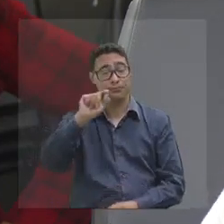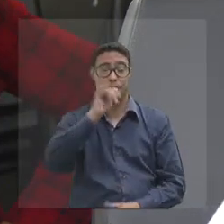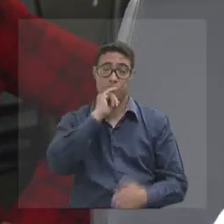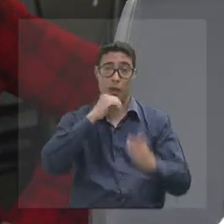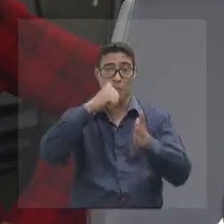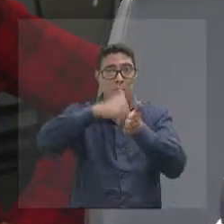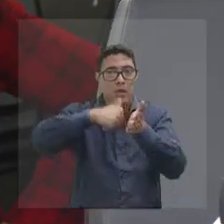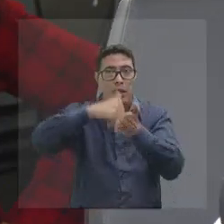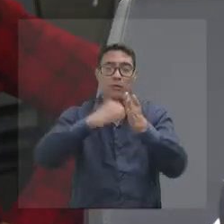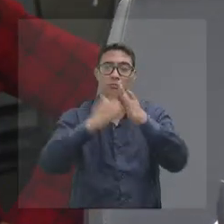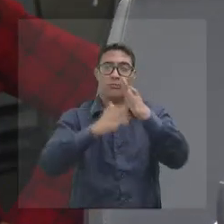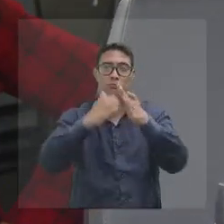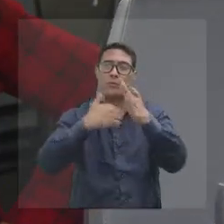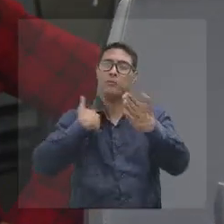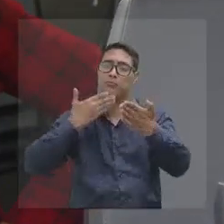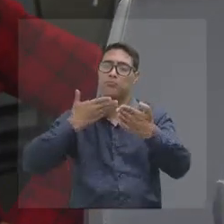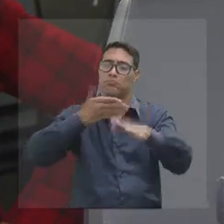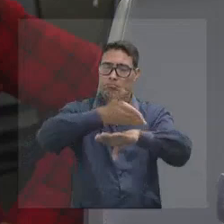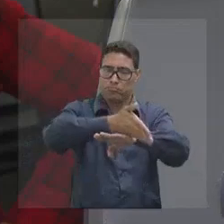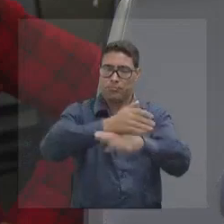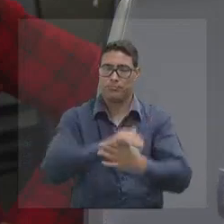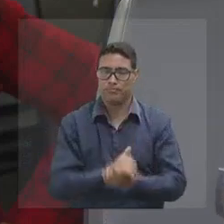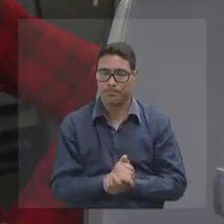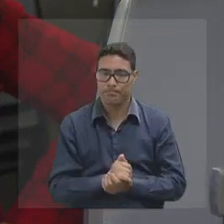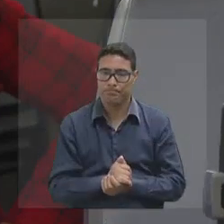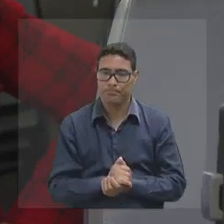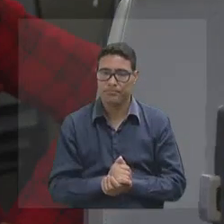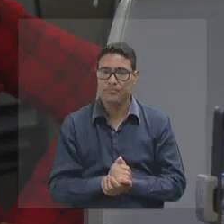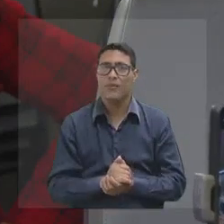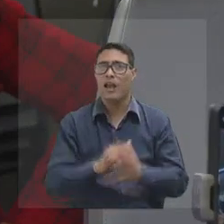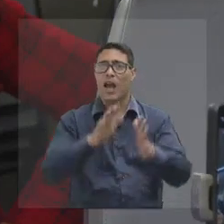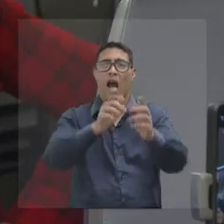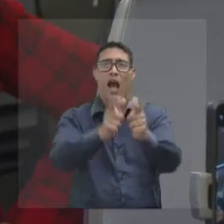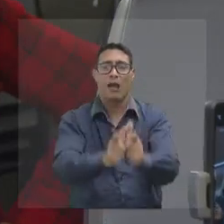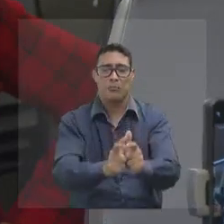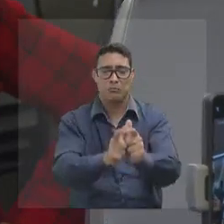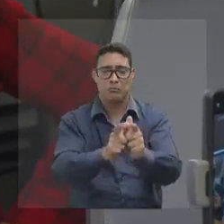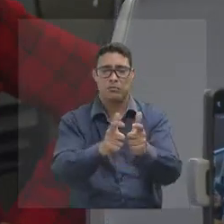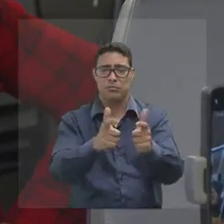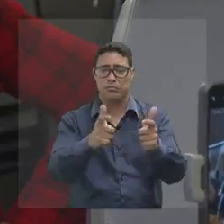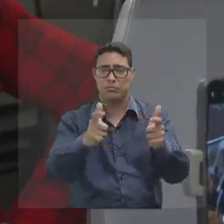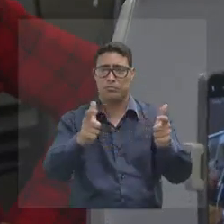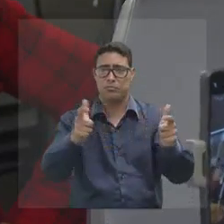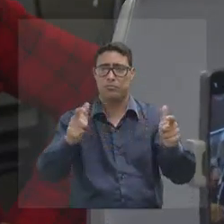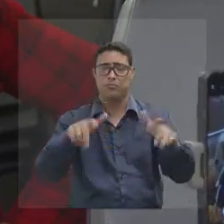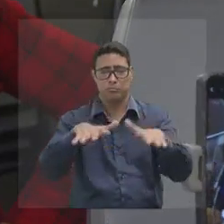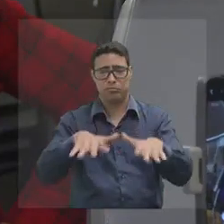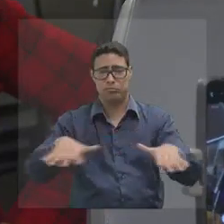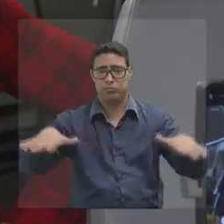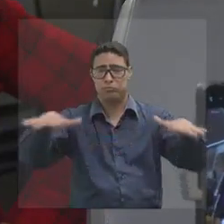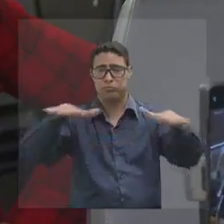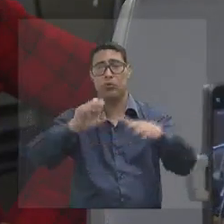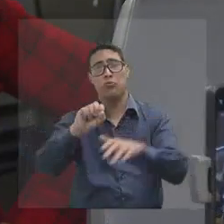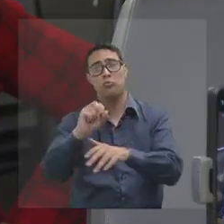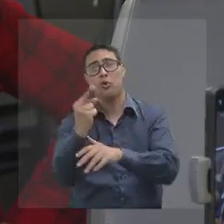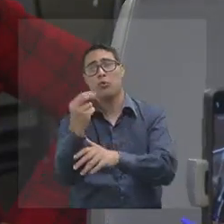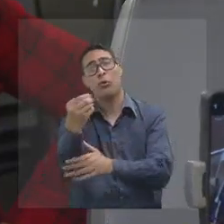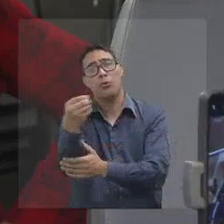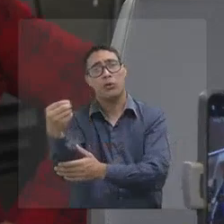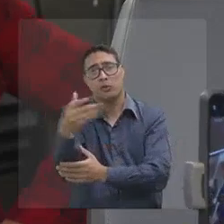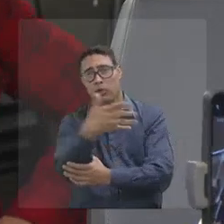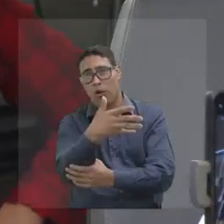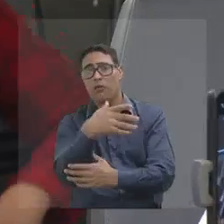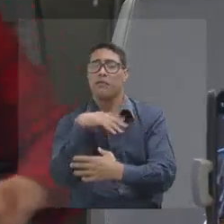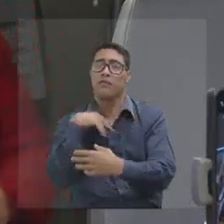chega faz um amplia o seu empreendimento ou uma nova mineradora se estabelece